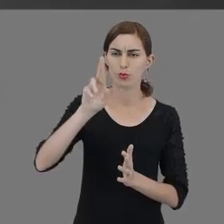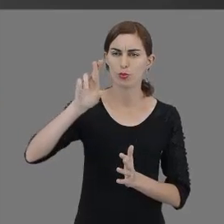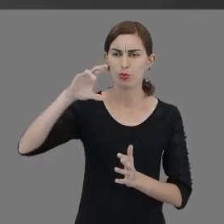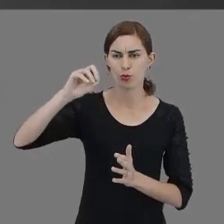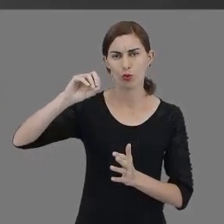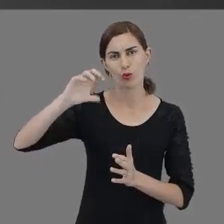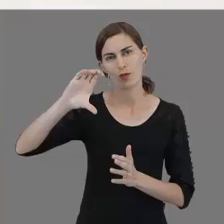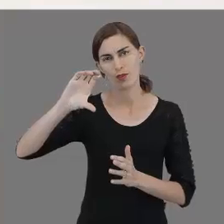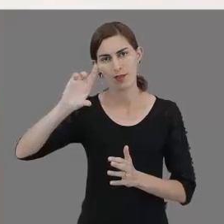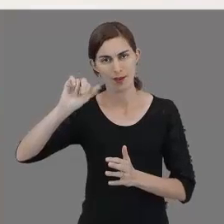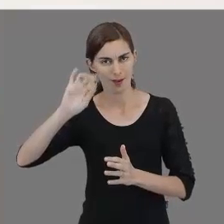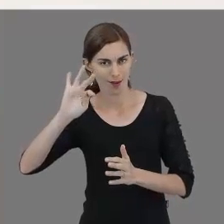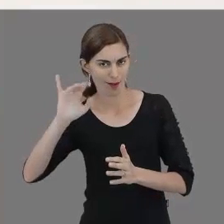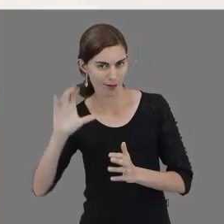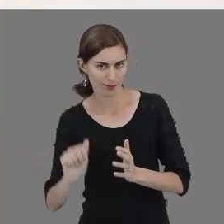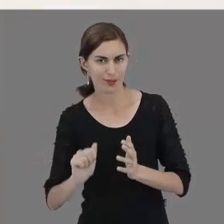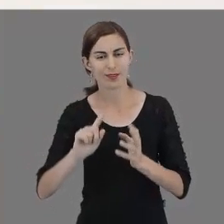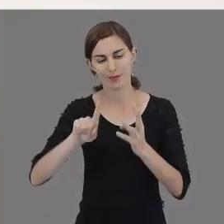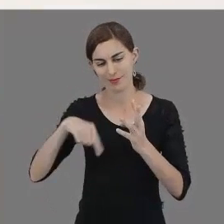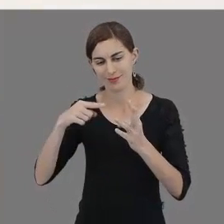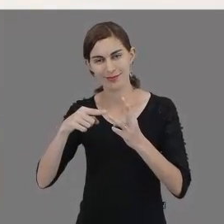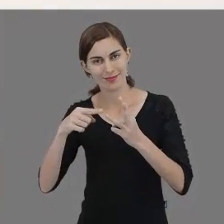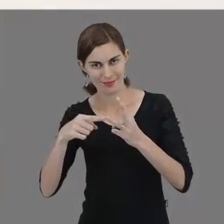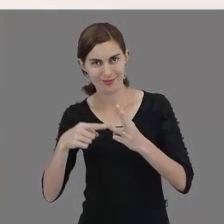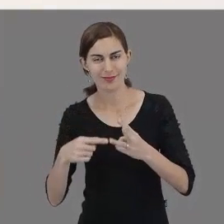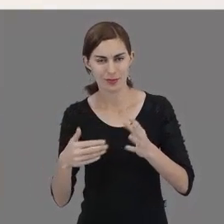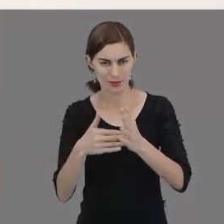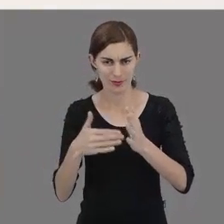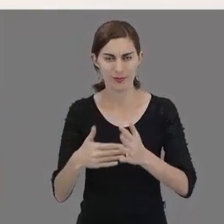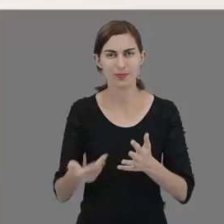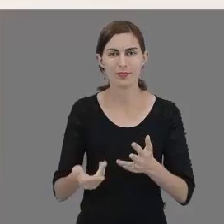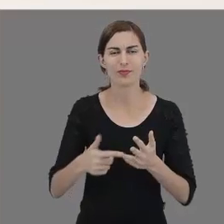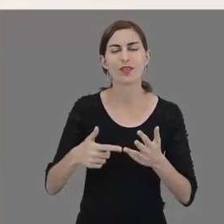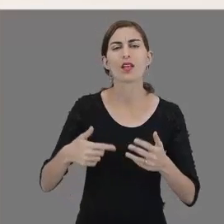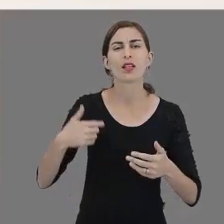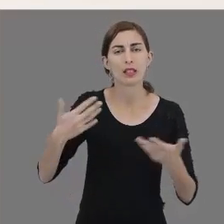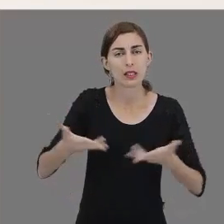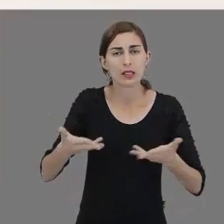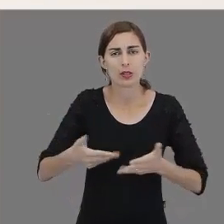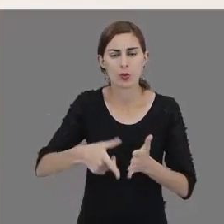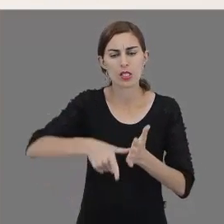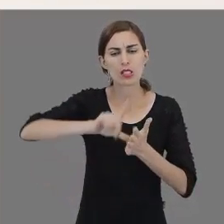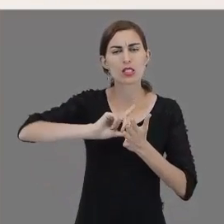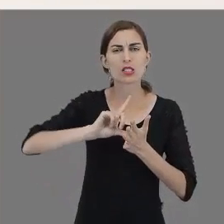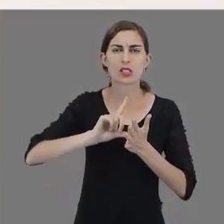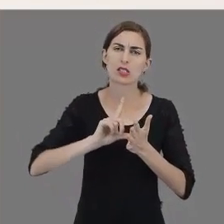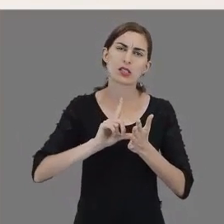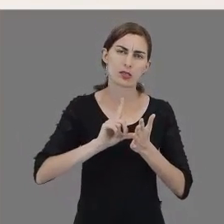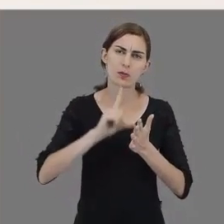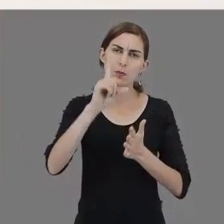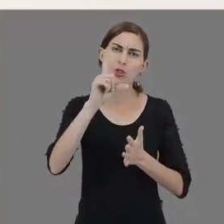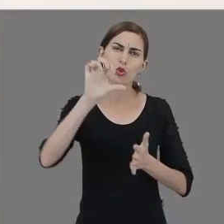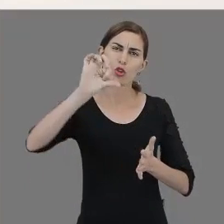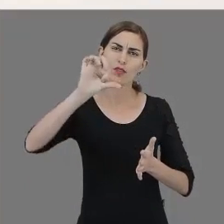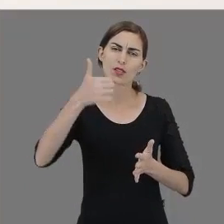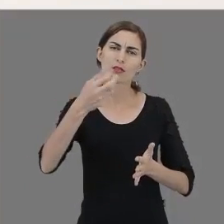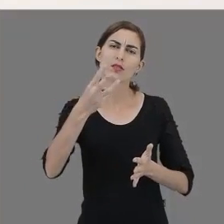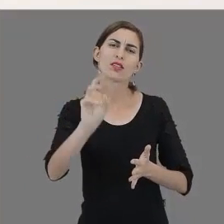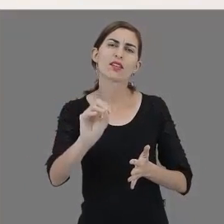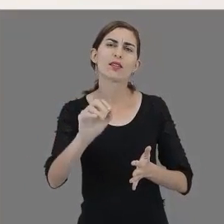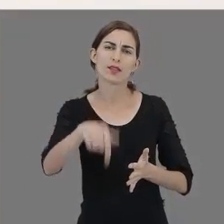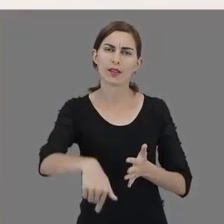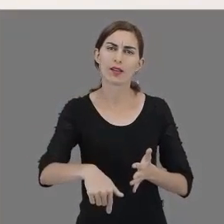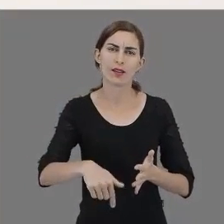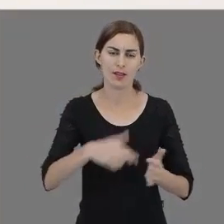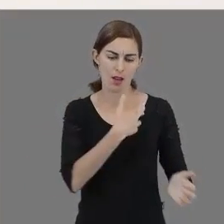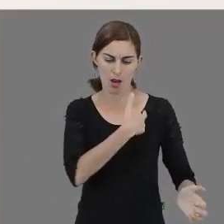pública. E aí, só para entender um pouco esses modelos, o que a gente tinha antes de 30, né? Antes de 30, a gente tinha a República Velha aqui no